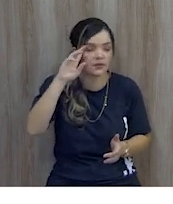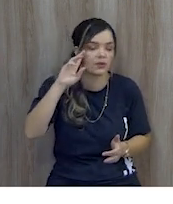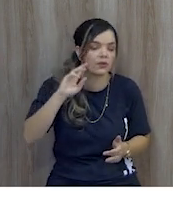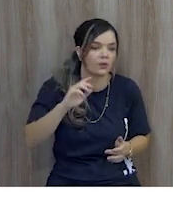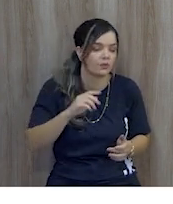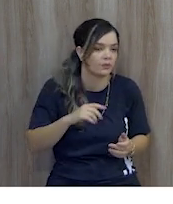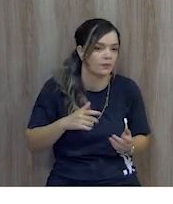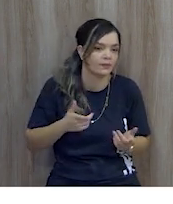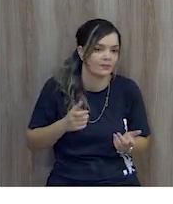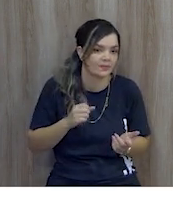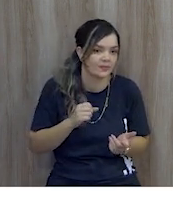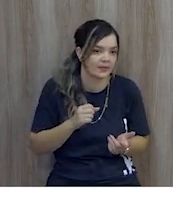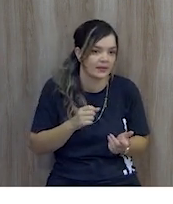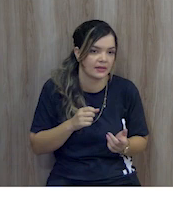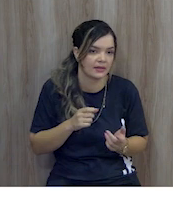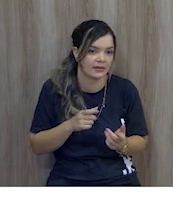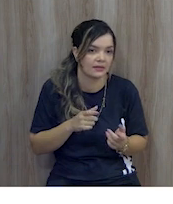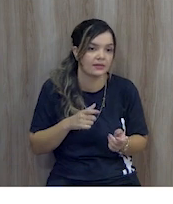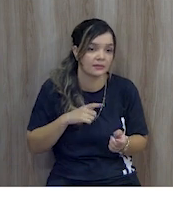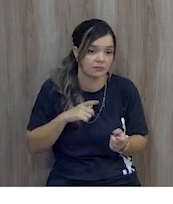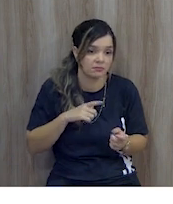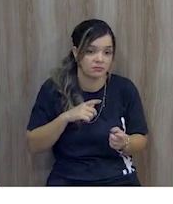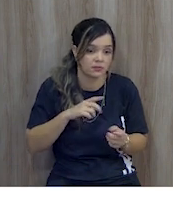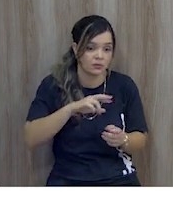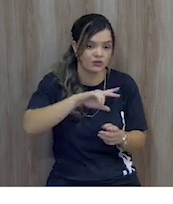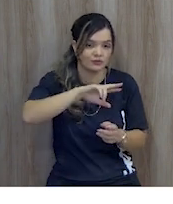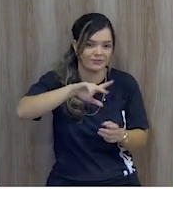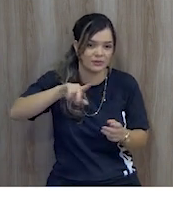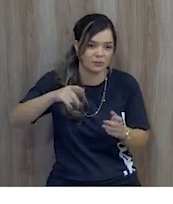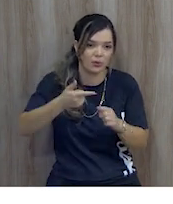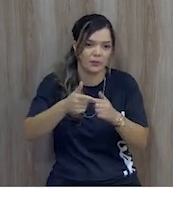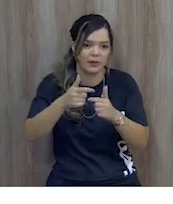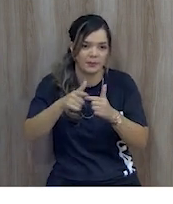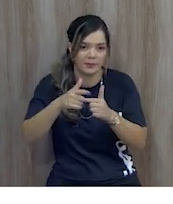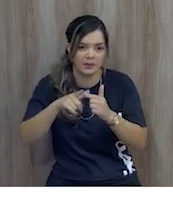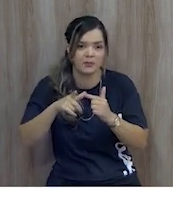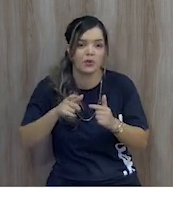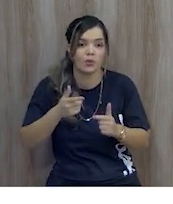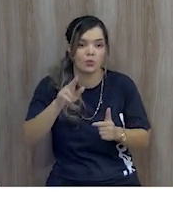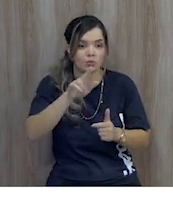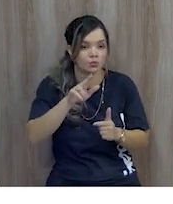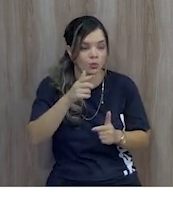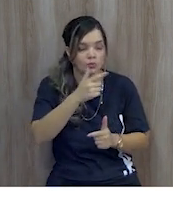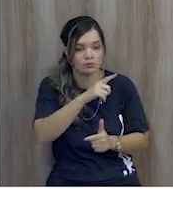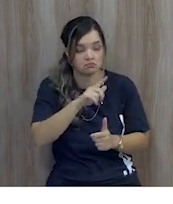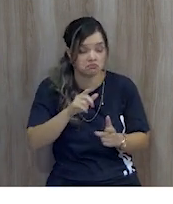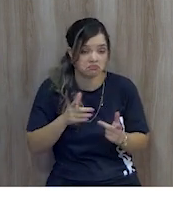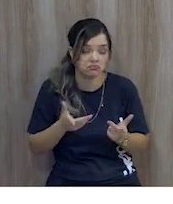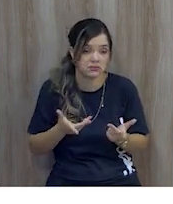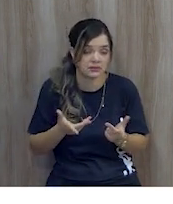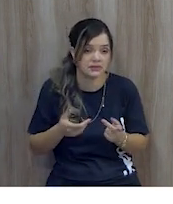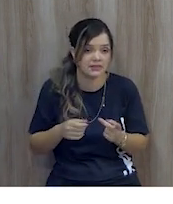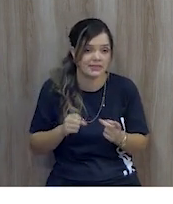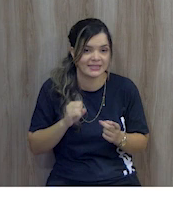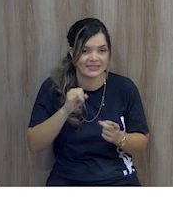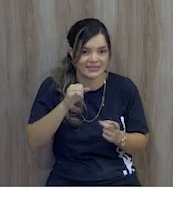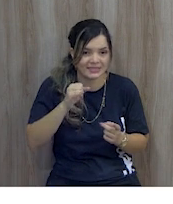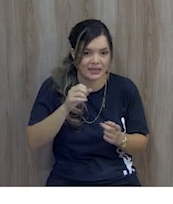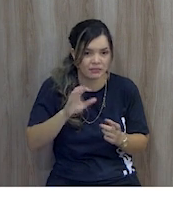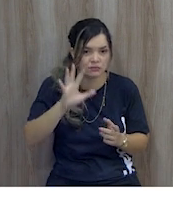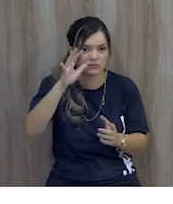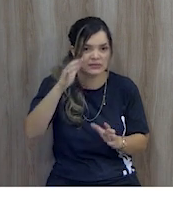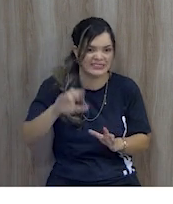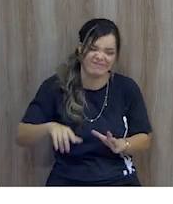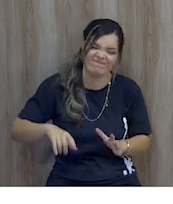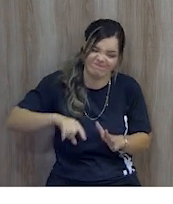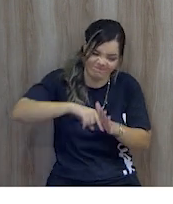coronário, e se forem reseções múltiplas, um Zucchelli. E se a reseção gengival for profunda,